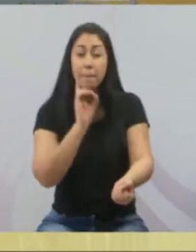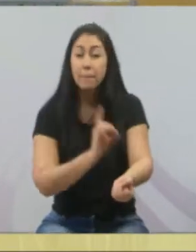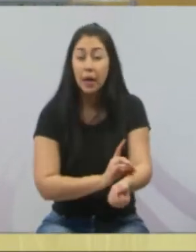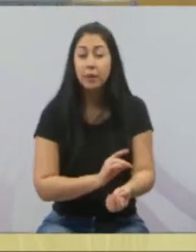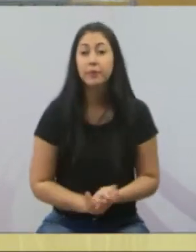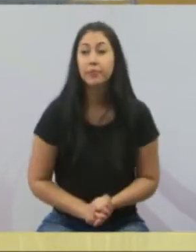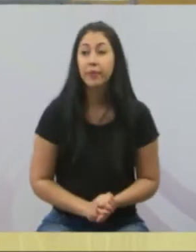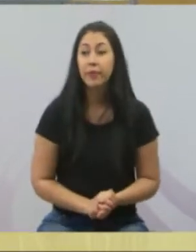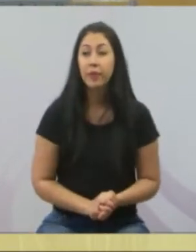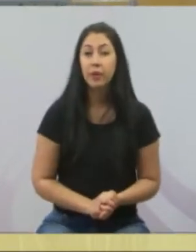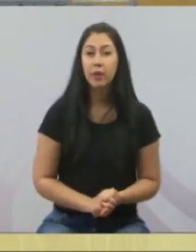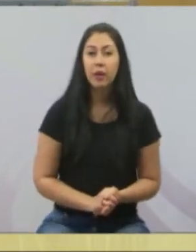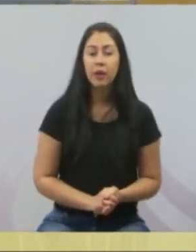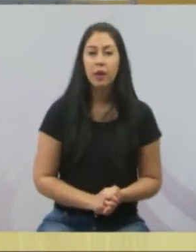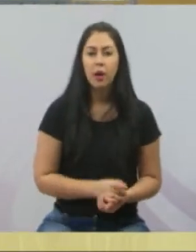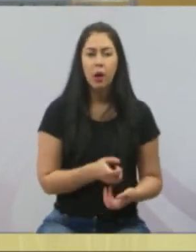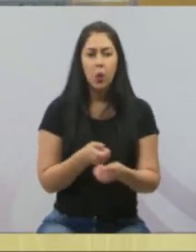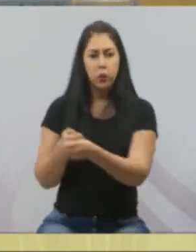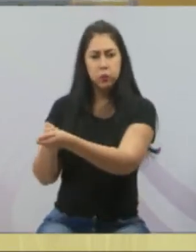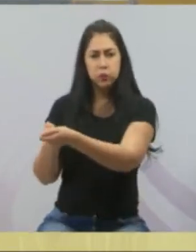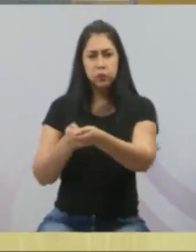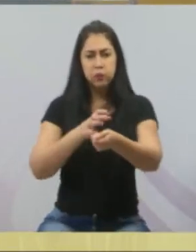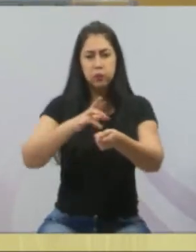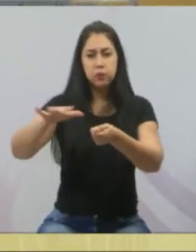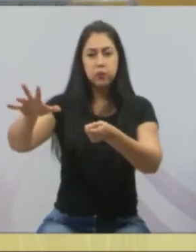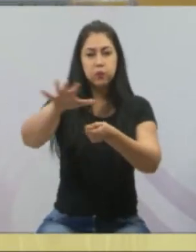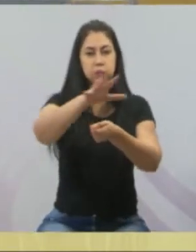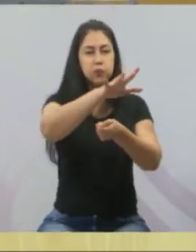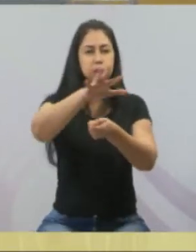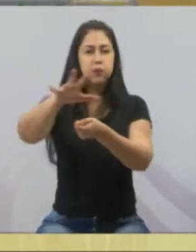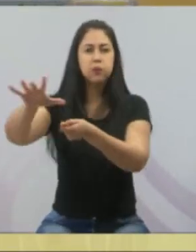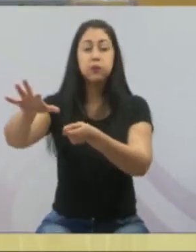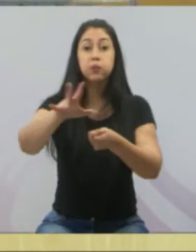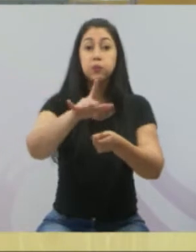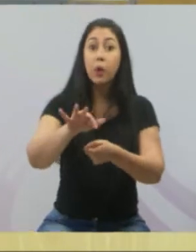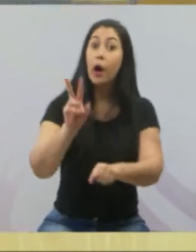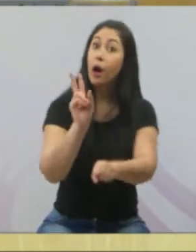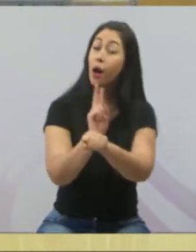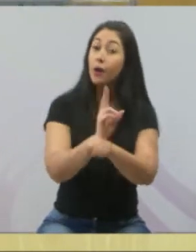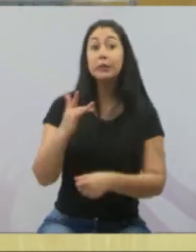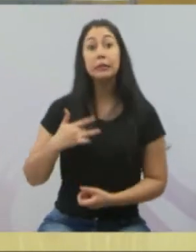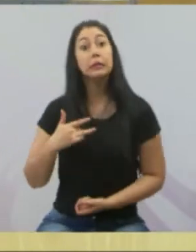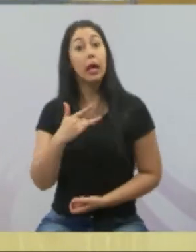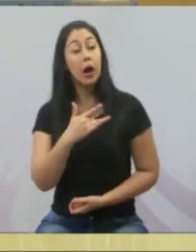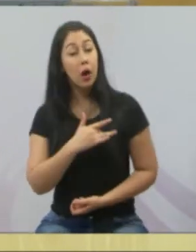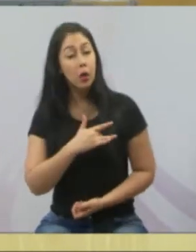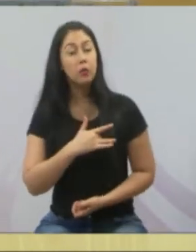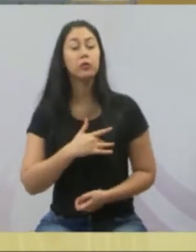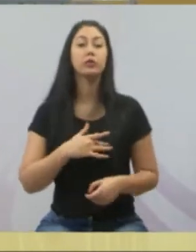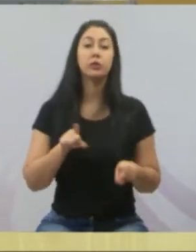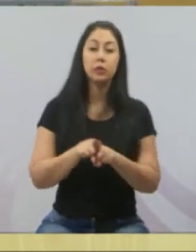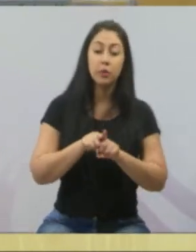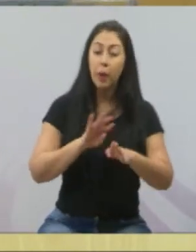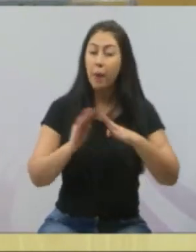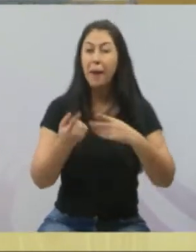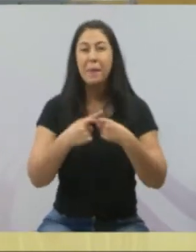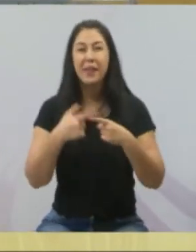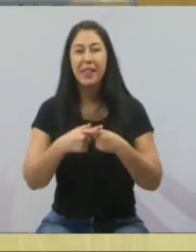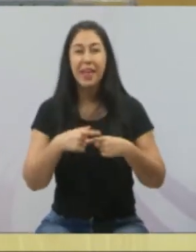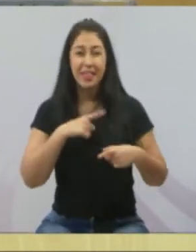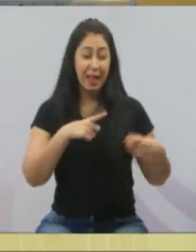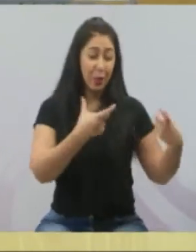só os aposentados, mas o serviço público, também os servidores públicos que têm consignado, que também têm